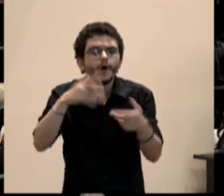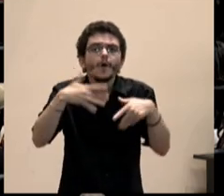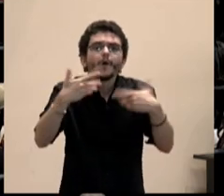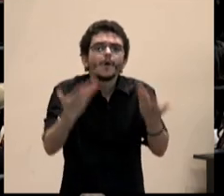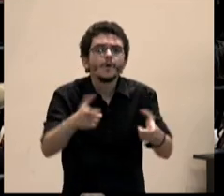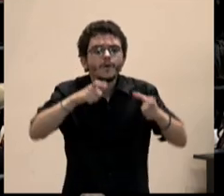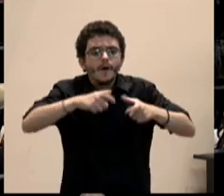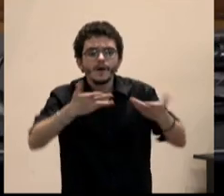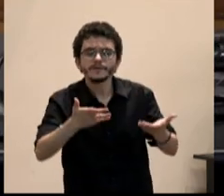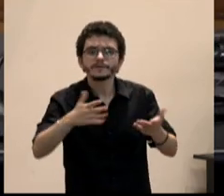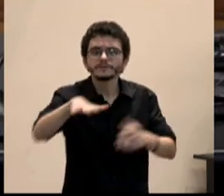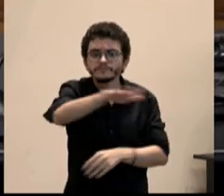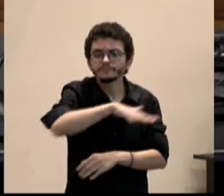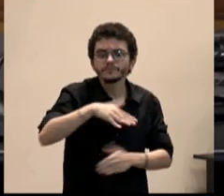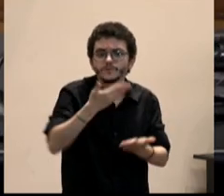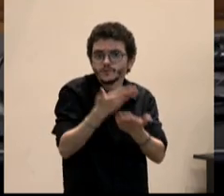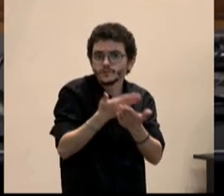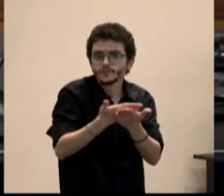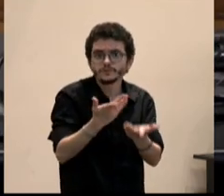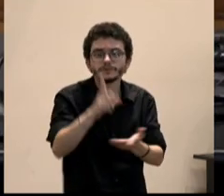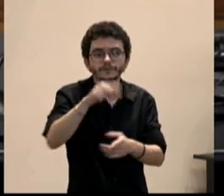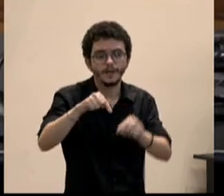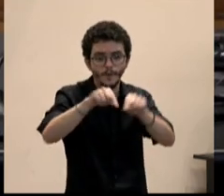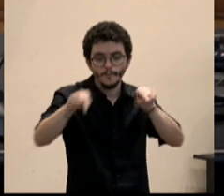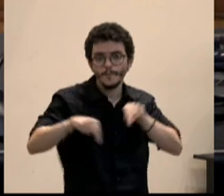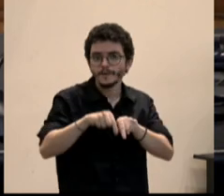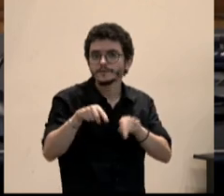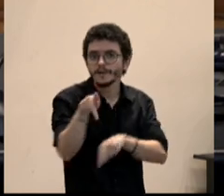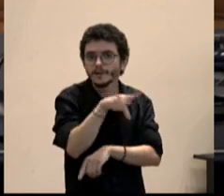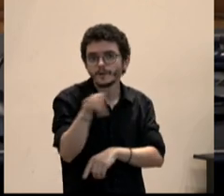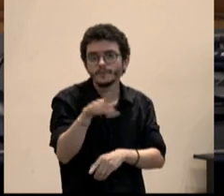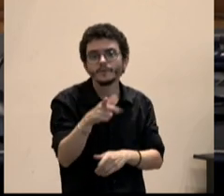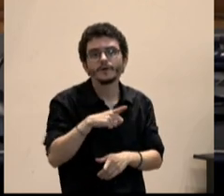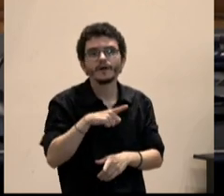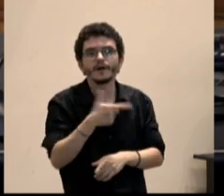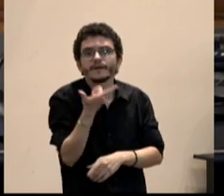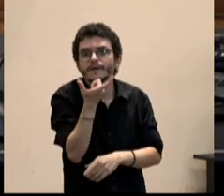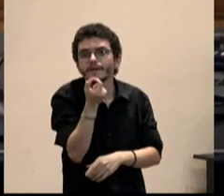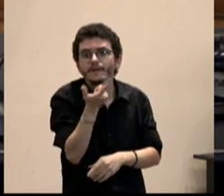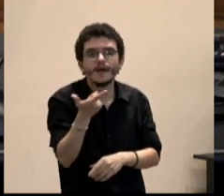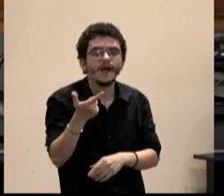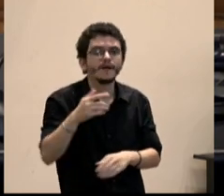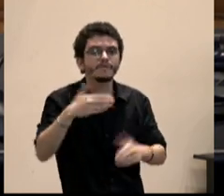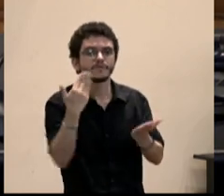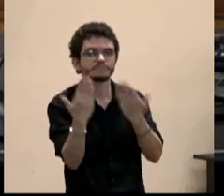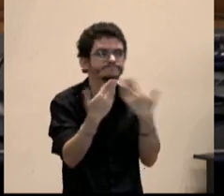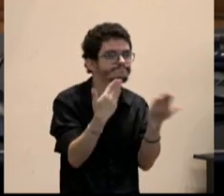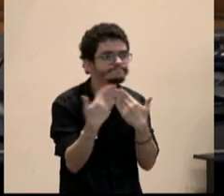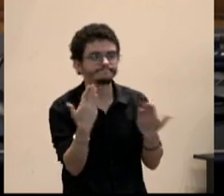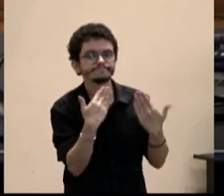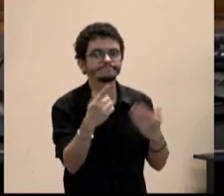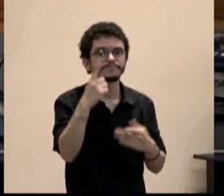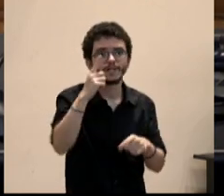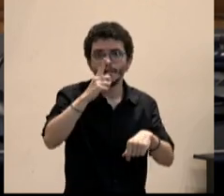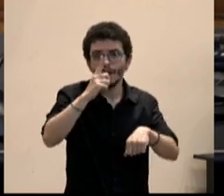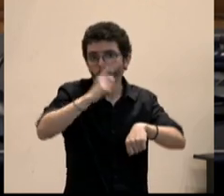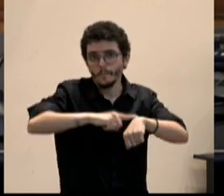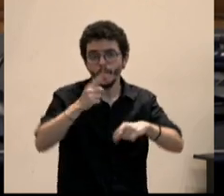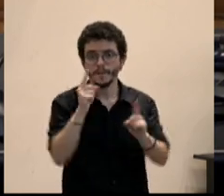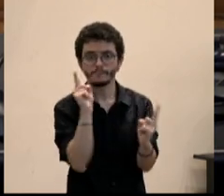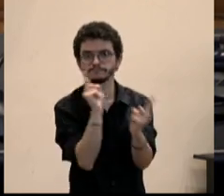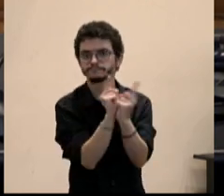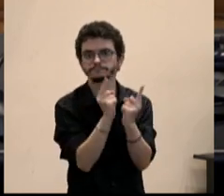estudo e planejamento? Uma sala dos professores com 20 conversando, que é o momento do encontro. Não